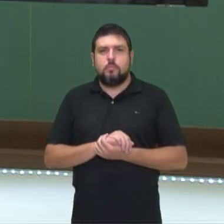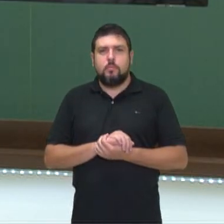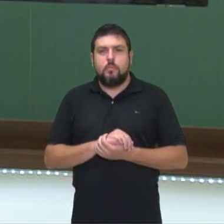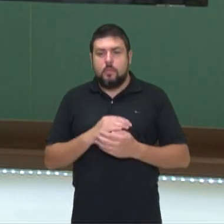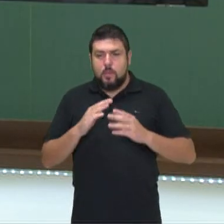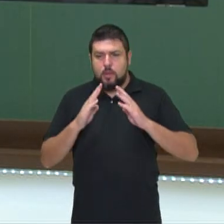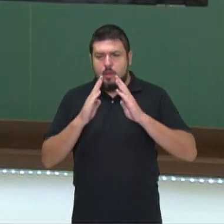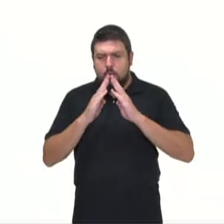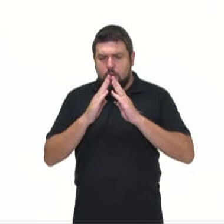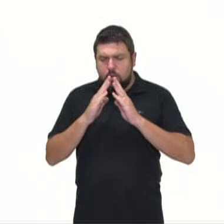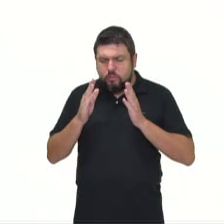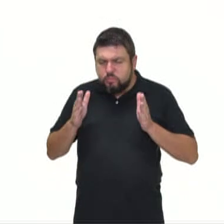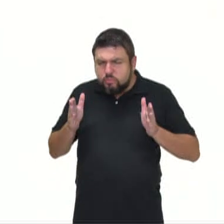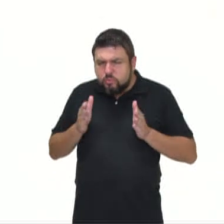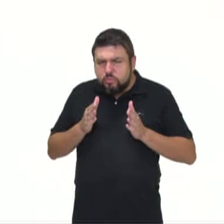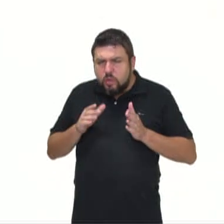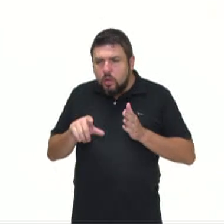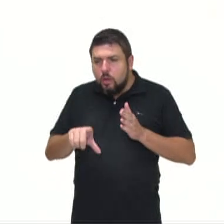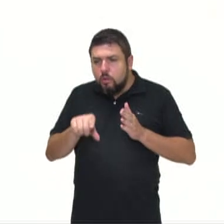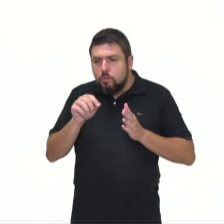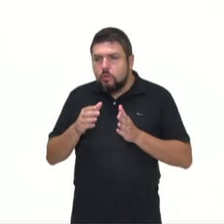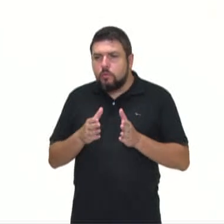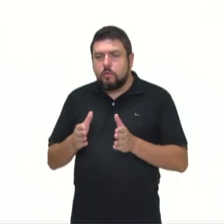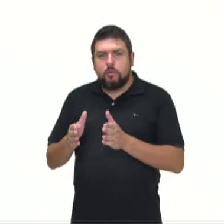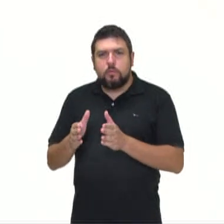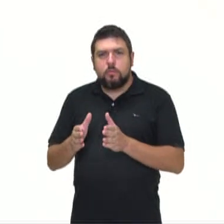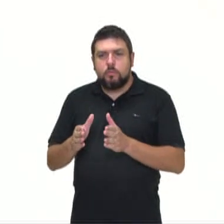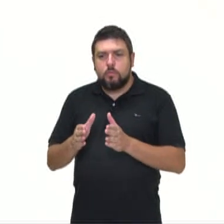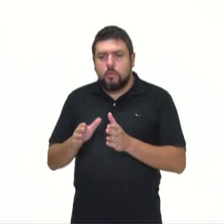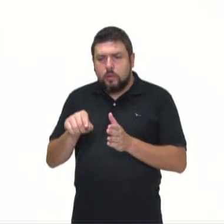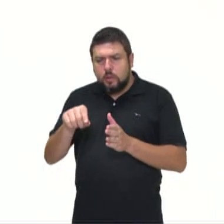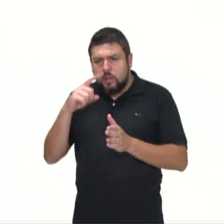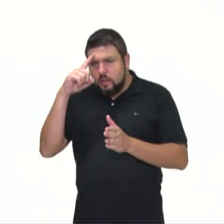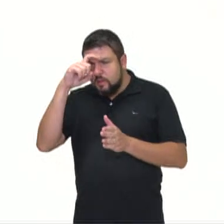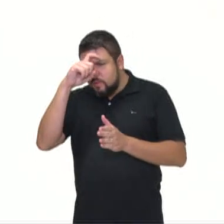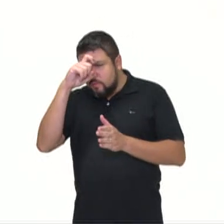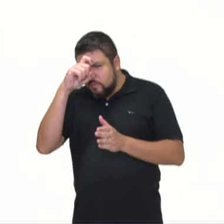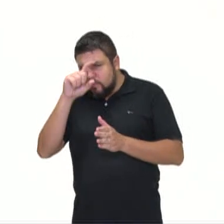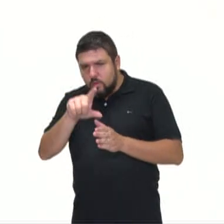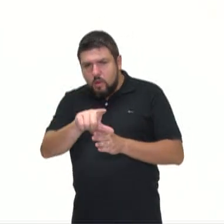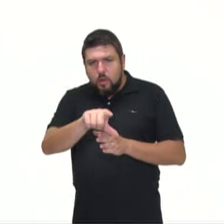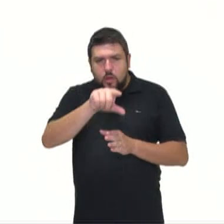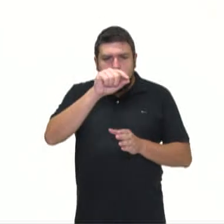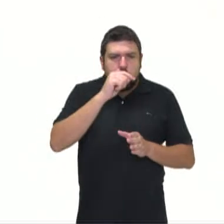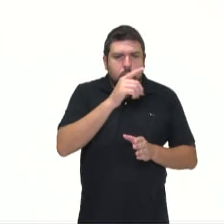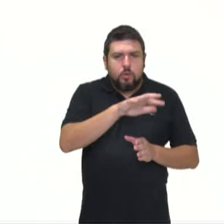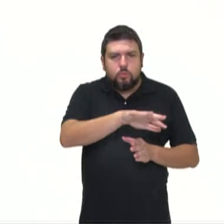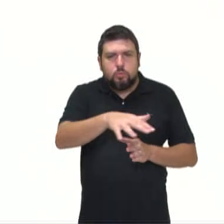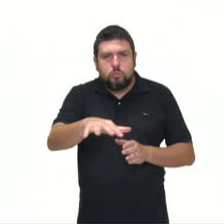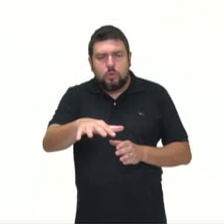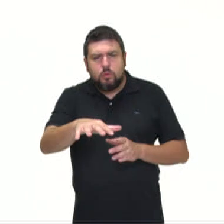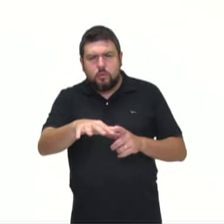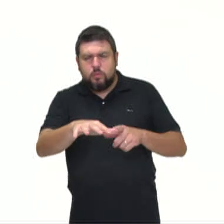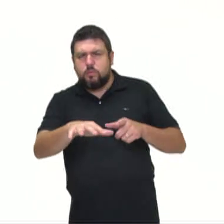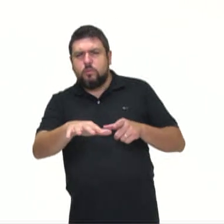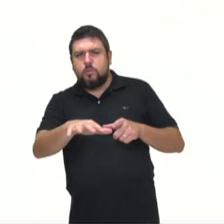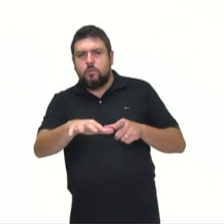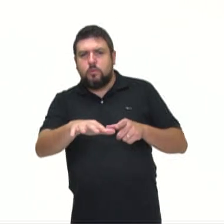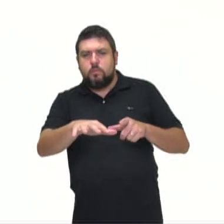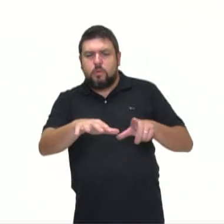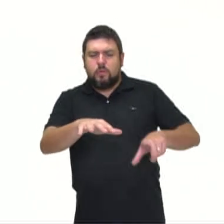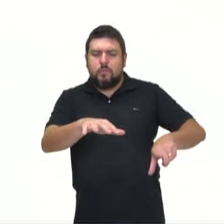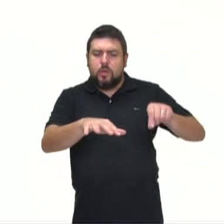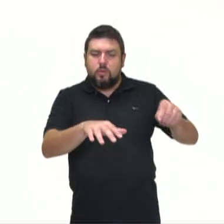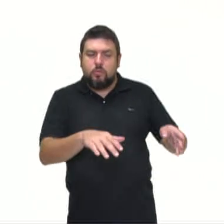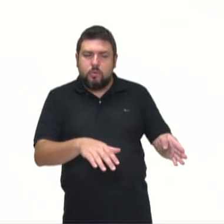e escolheu um caminho. Achou o caminho difícil e escolheu os oceanos. Achou as marés um tanto rebeldes e escolheu ficar com